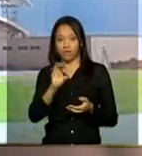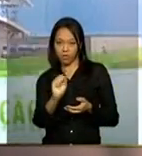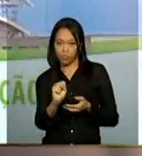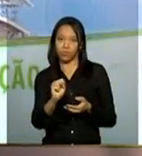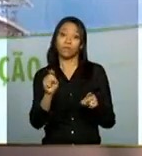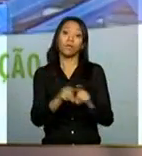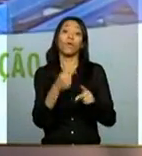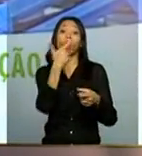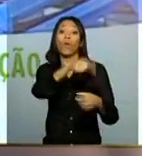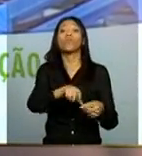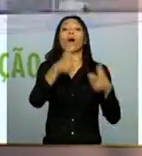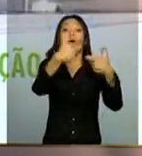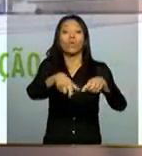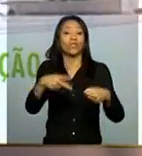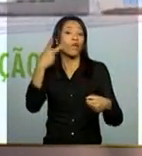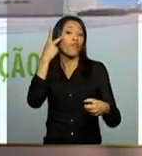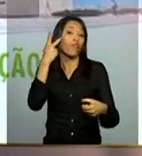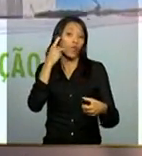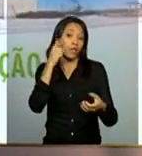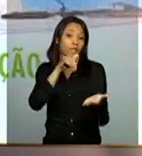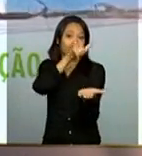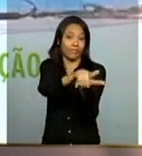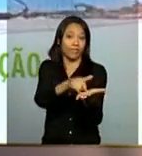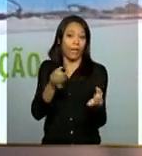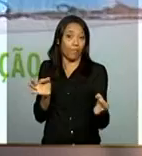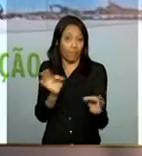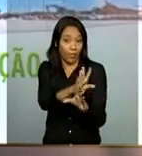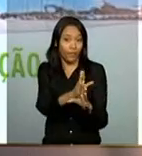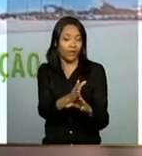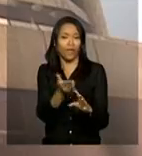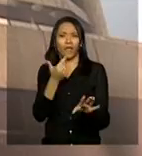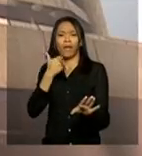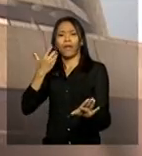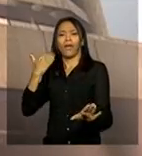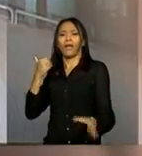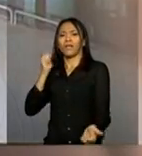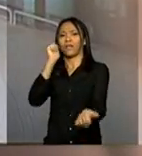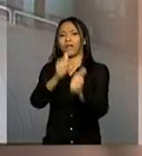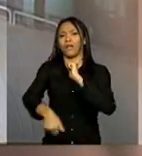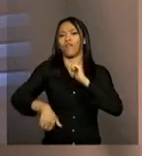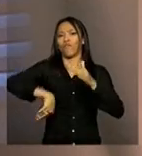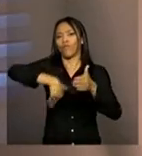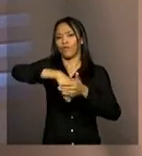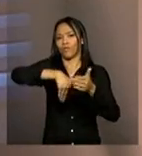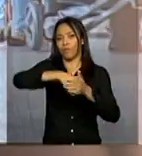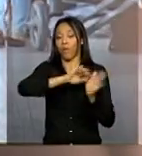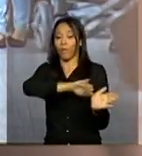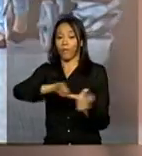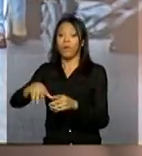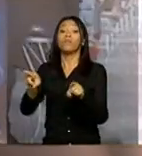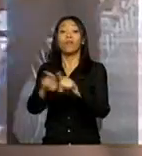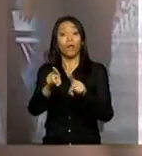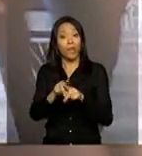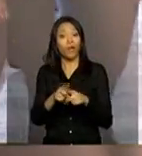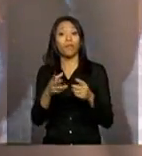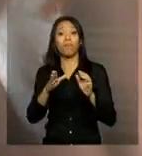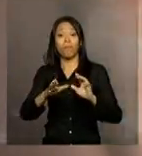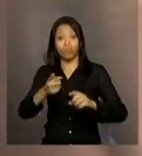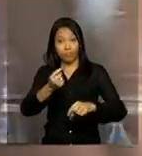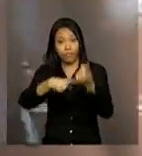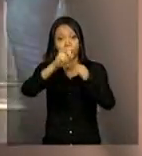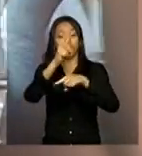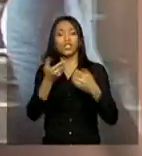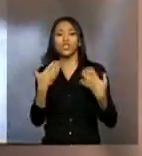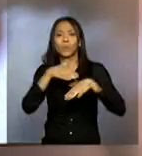Porto de Fortaleza está em operação desde a Copa. E os aeroportos acompanham o desenvolvimento com mais inclusão